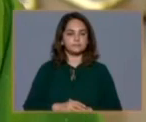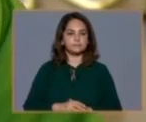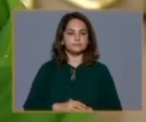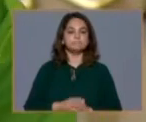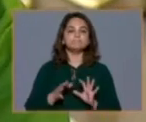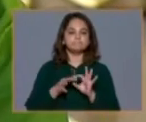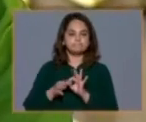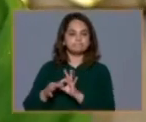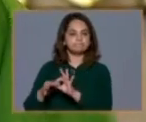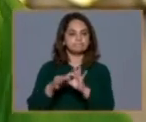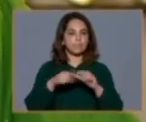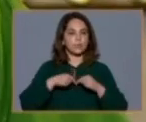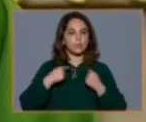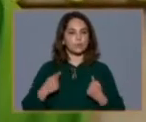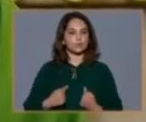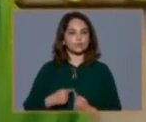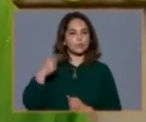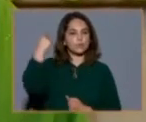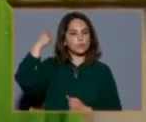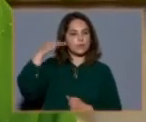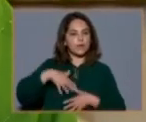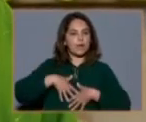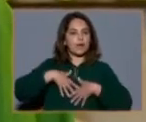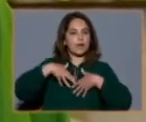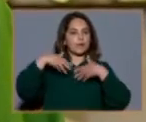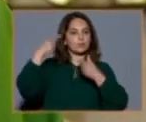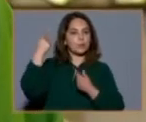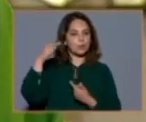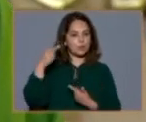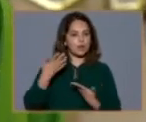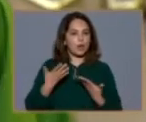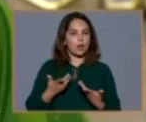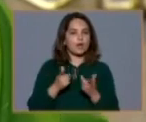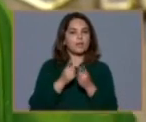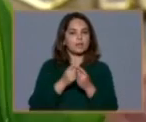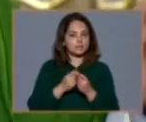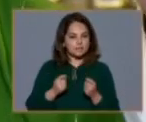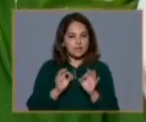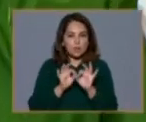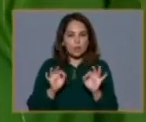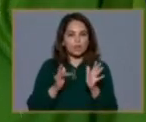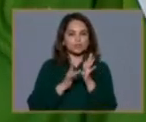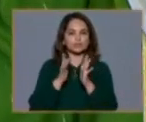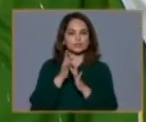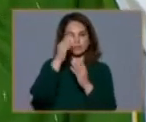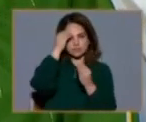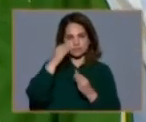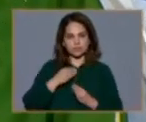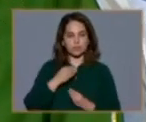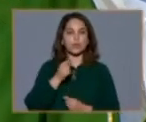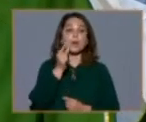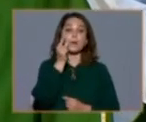Unidos num só coração e numa só alma, ousamos rezar como Jesus nos ensinou. Pai nosso